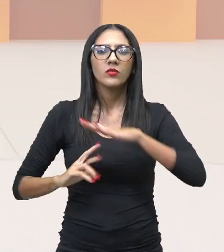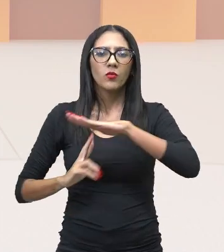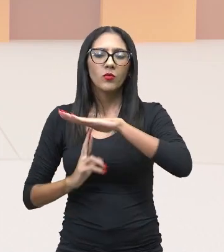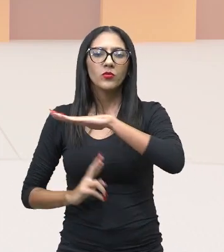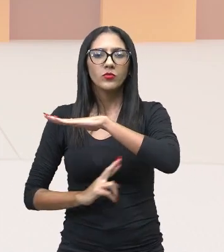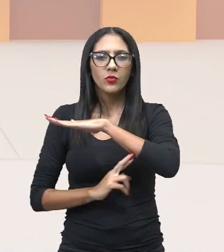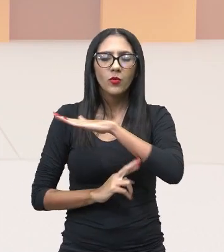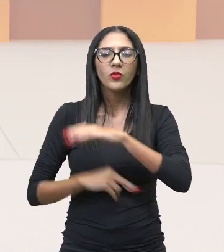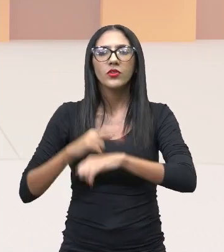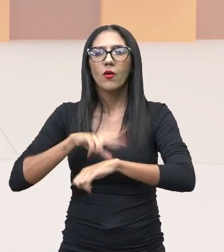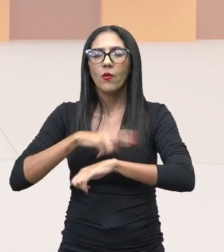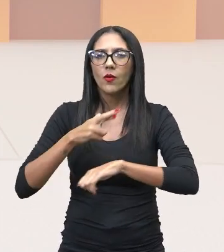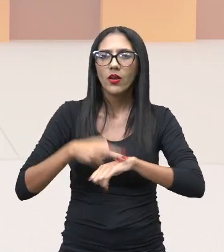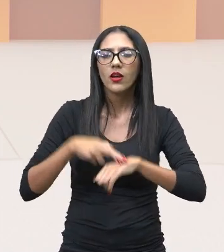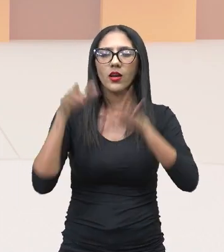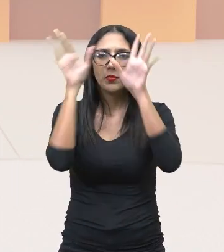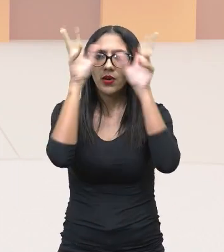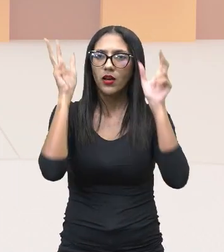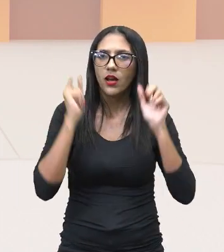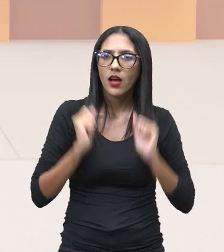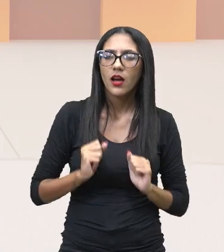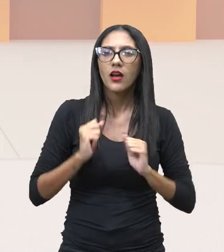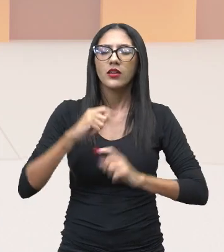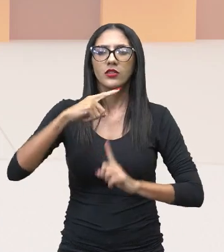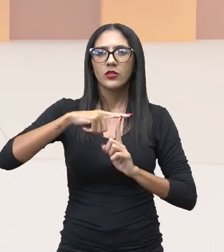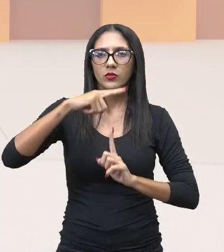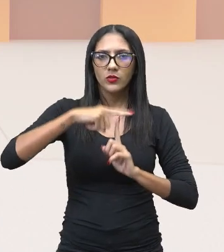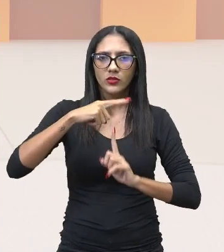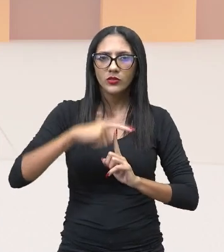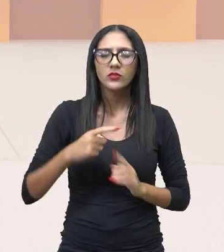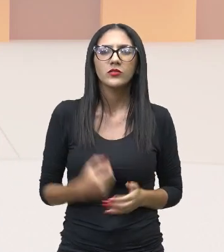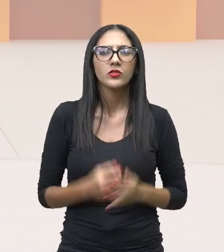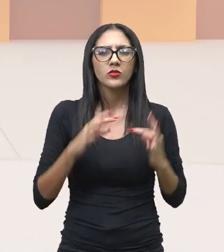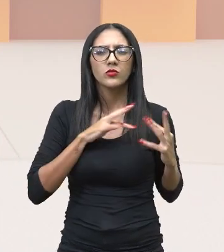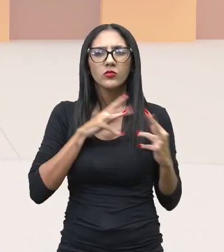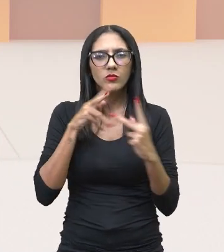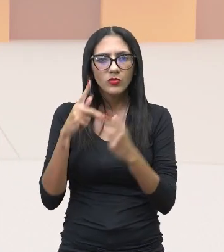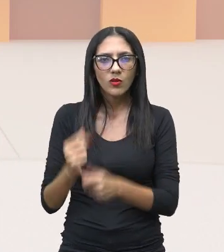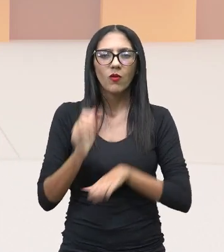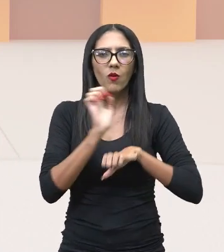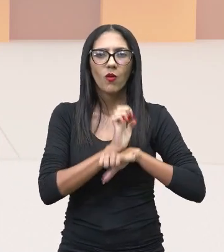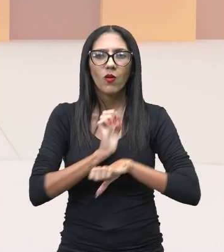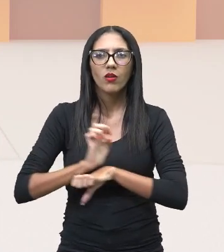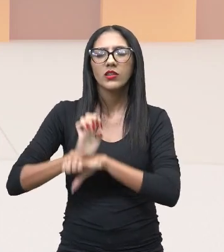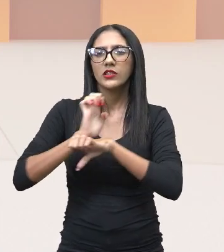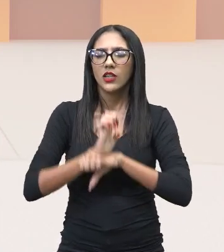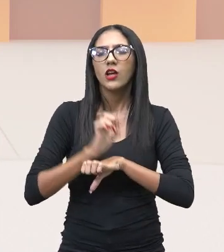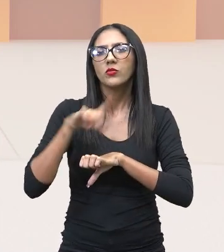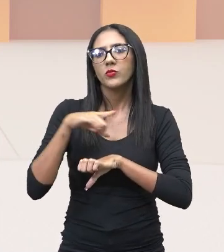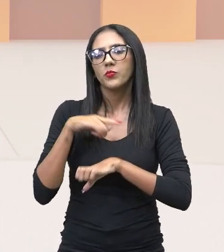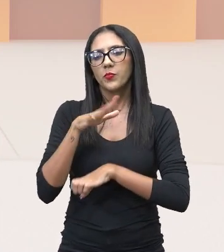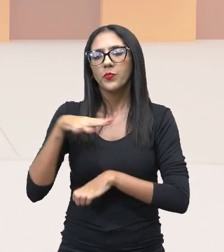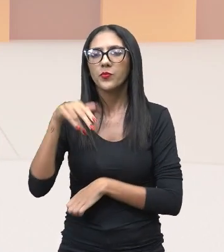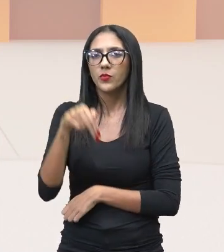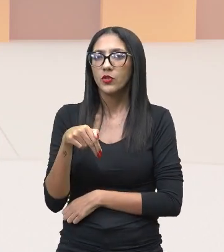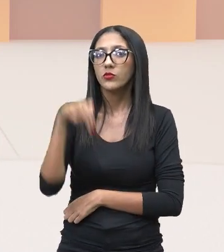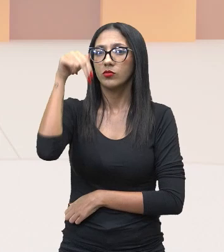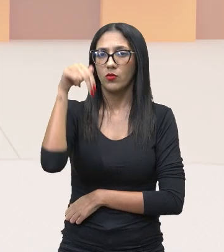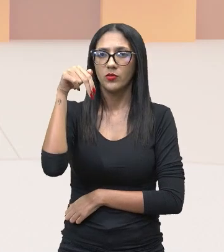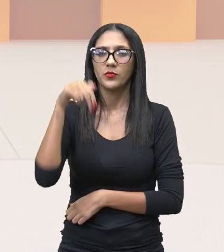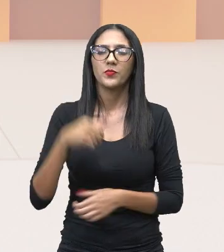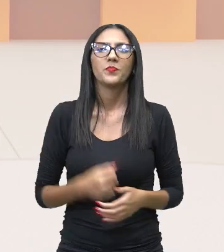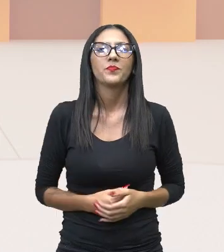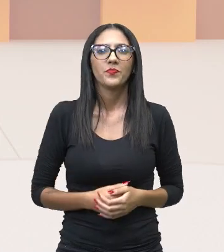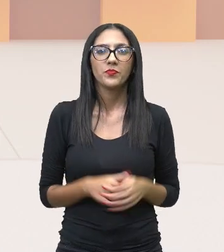né? Roraima, o Acre, Tocantins. Todos esses estados compõem a chamada região norte, mas a